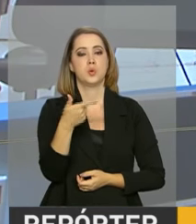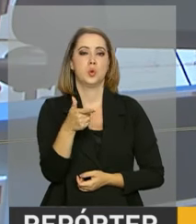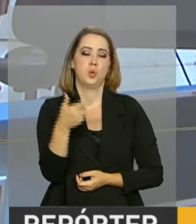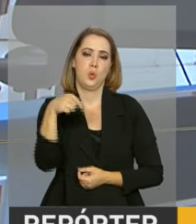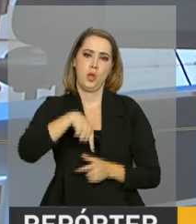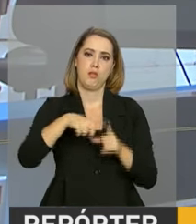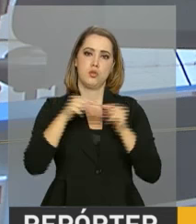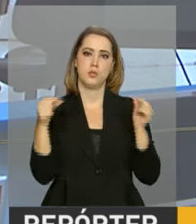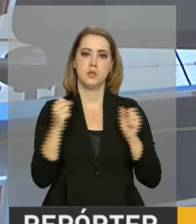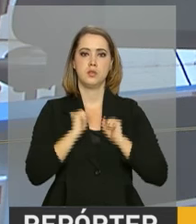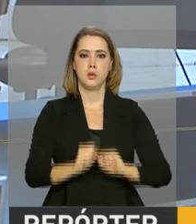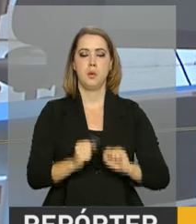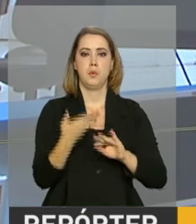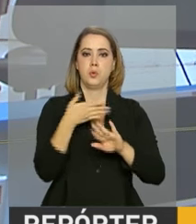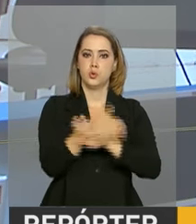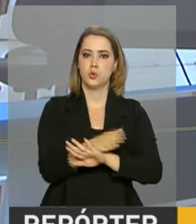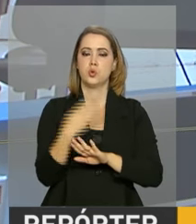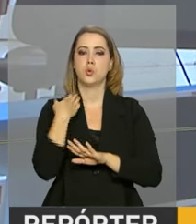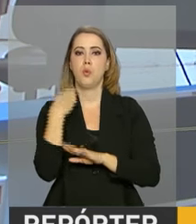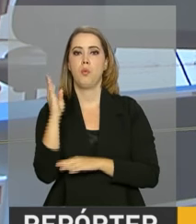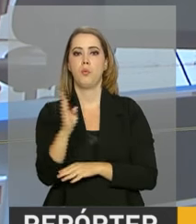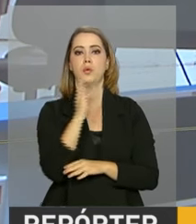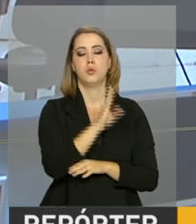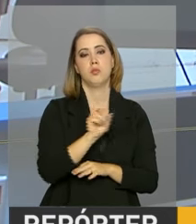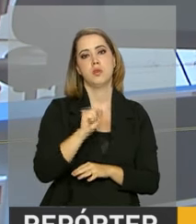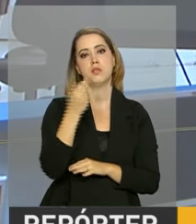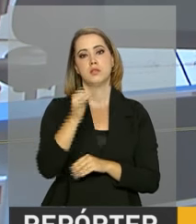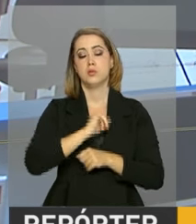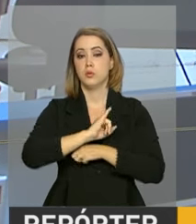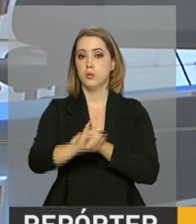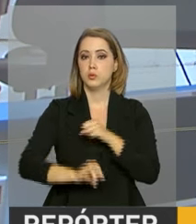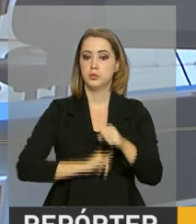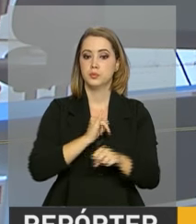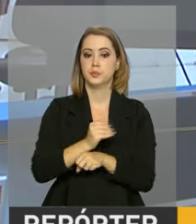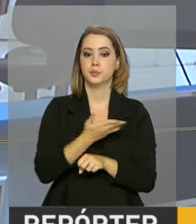ser negociadas nas agências do Banco do Brasil ou no site